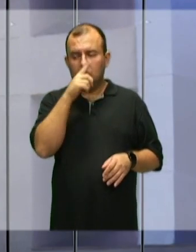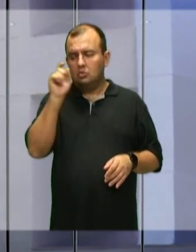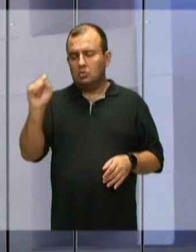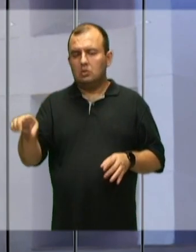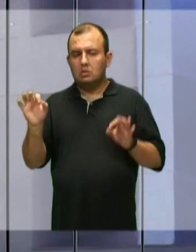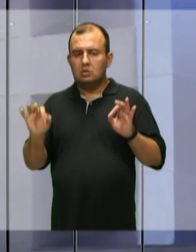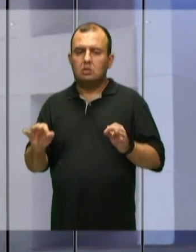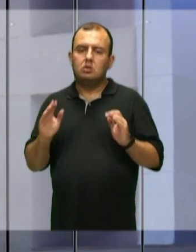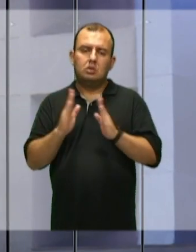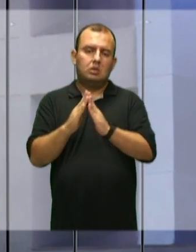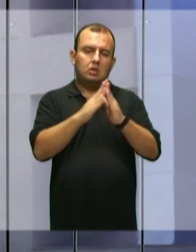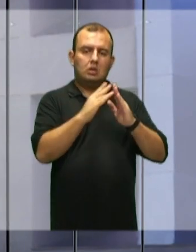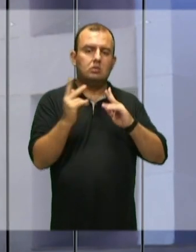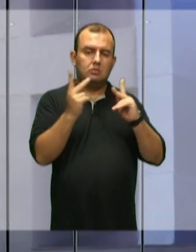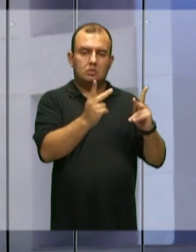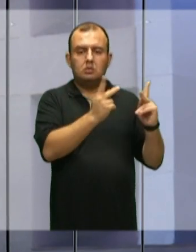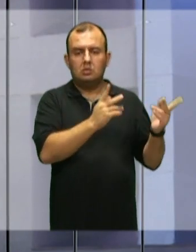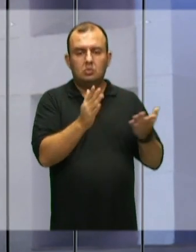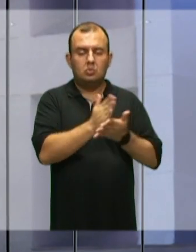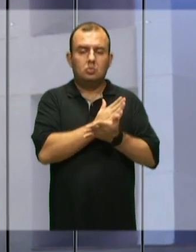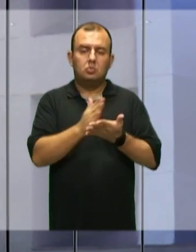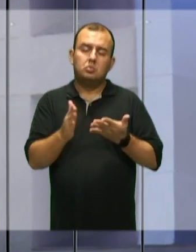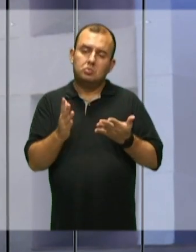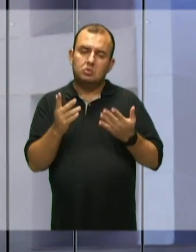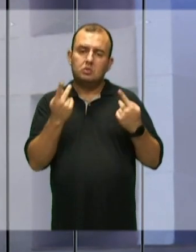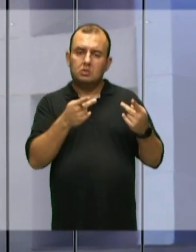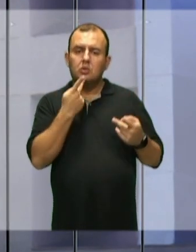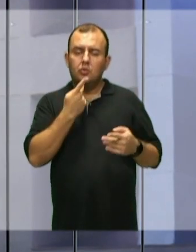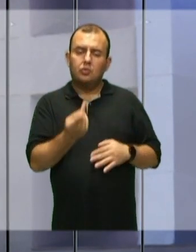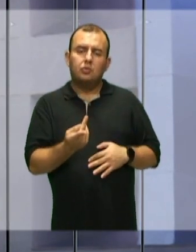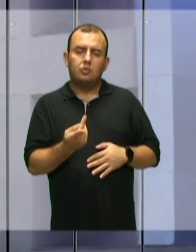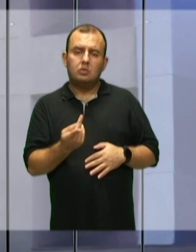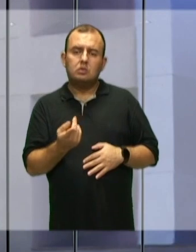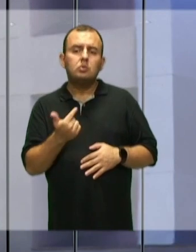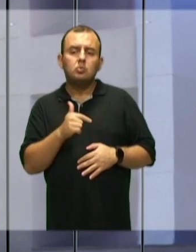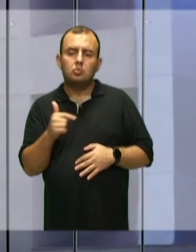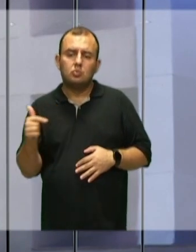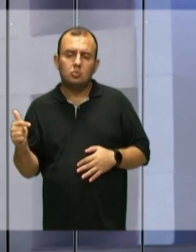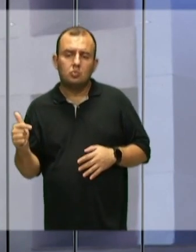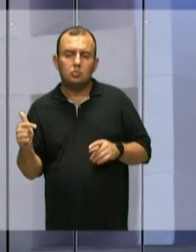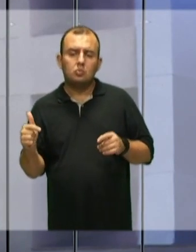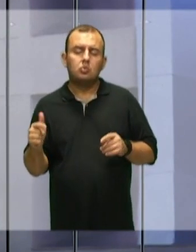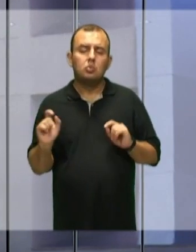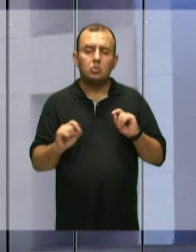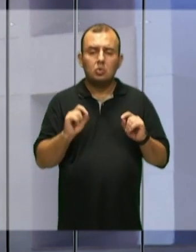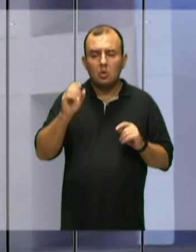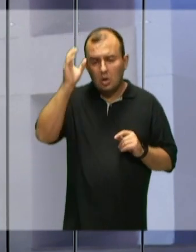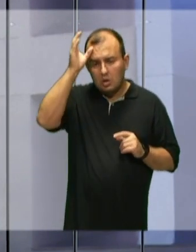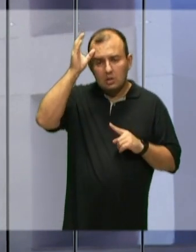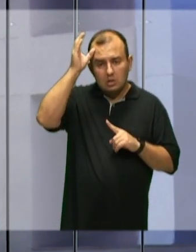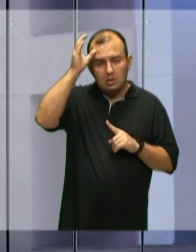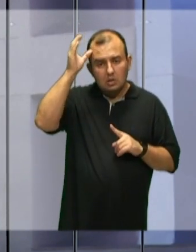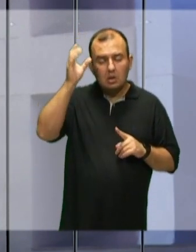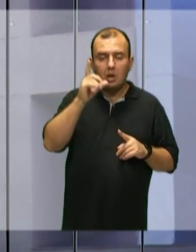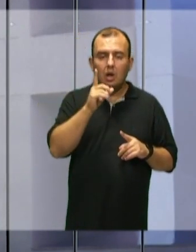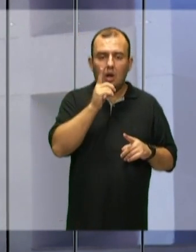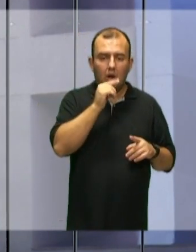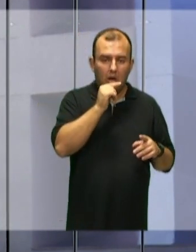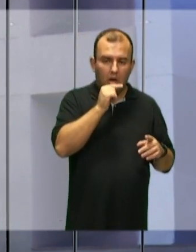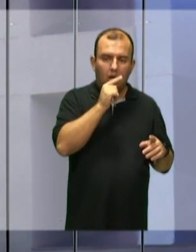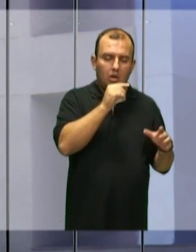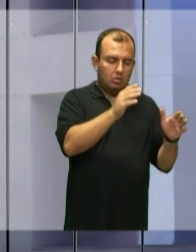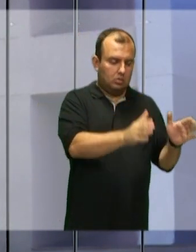Visitei Algumas casas como falei e as pessoas assim elas não tinham a a noção de que o pote de água do